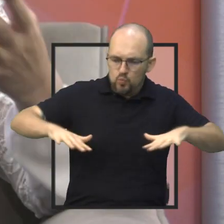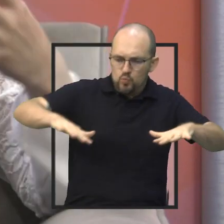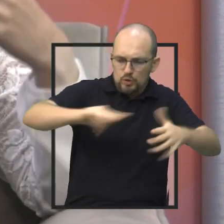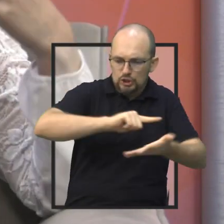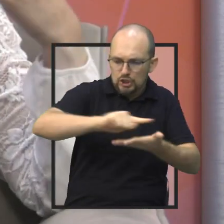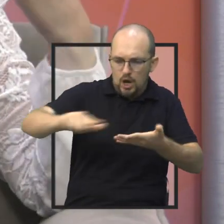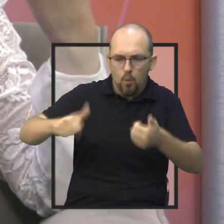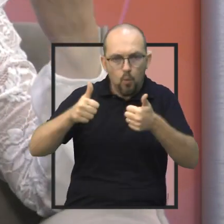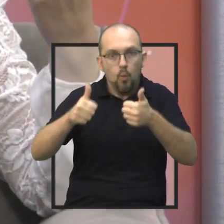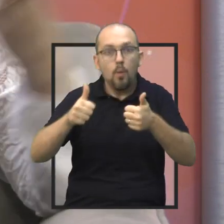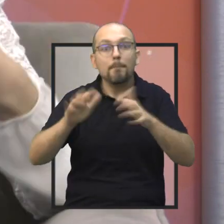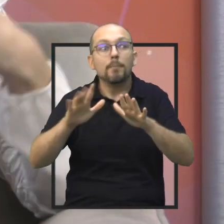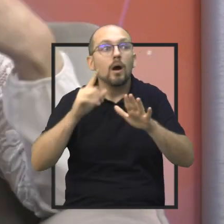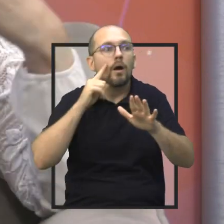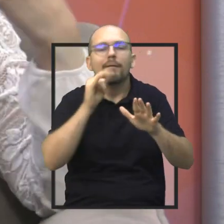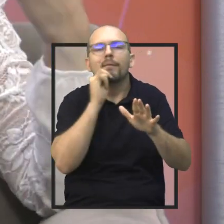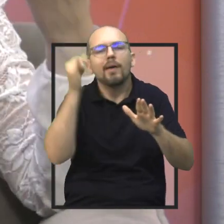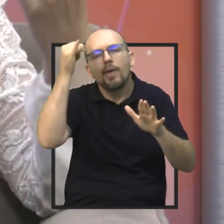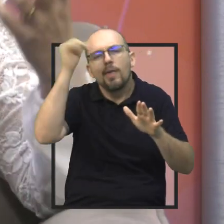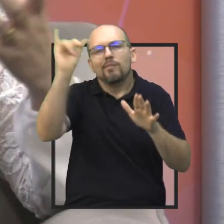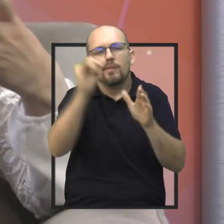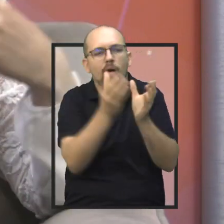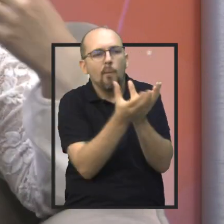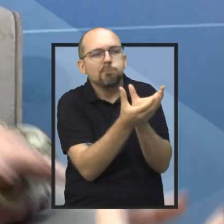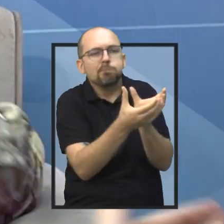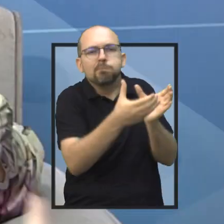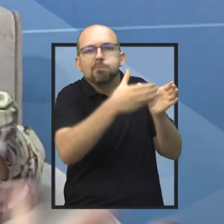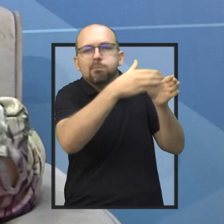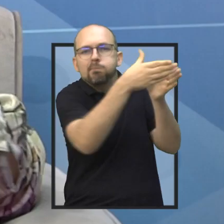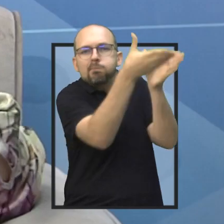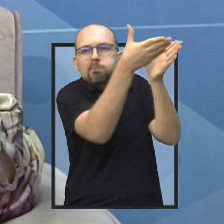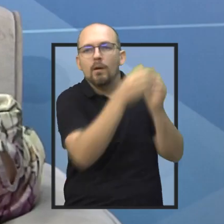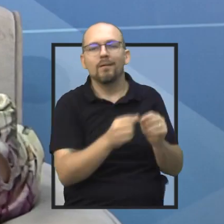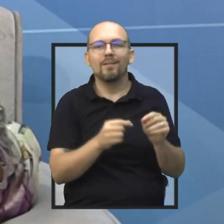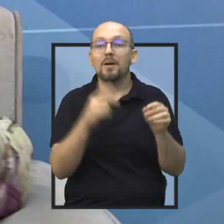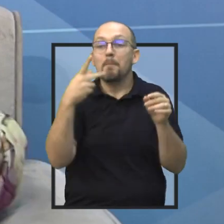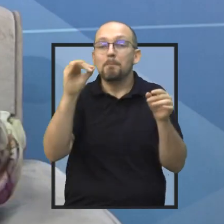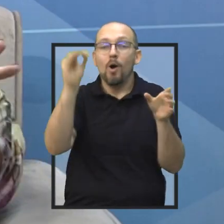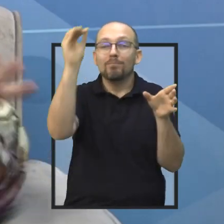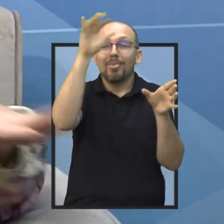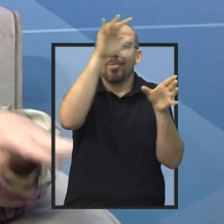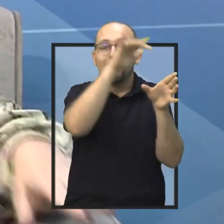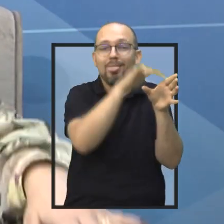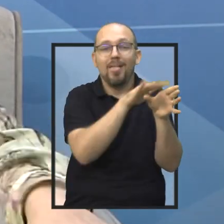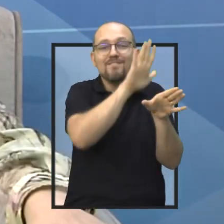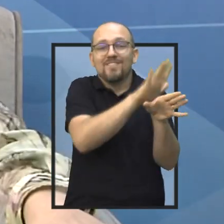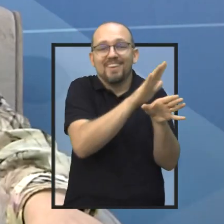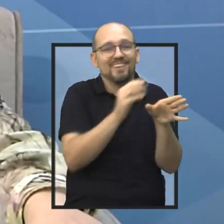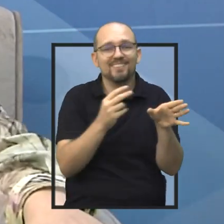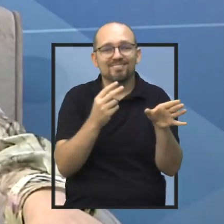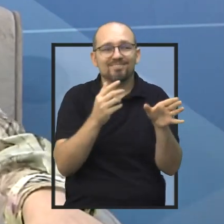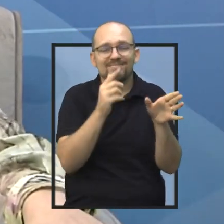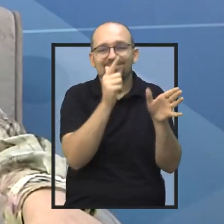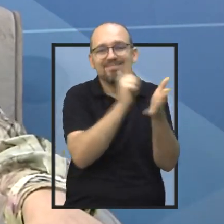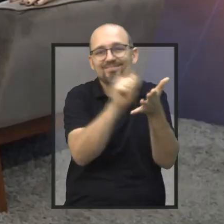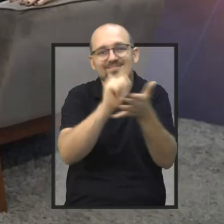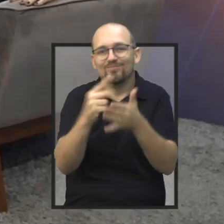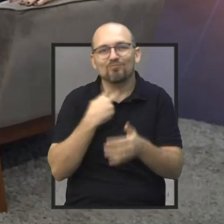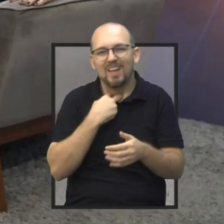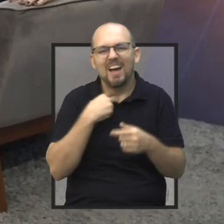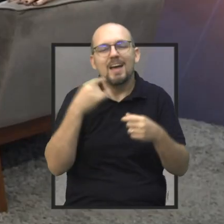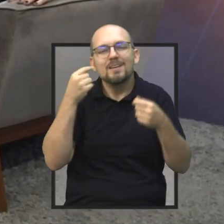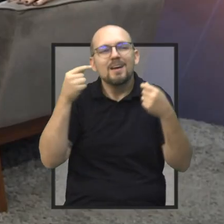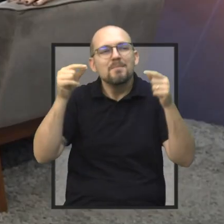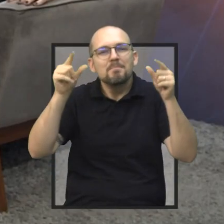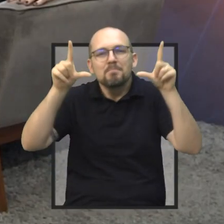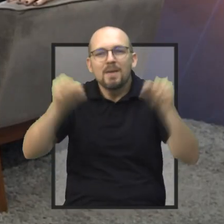relação à decoração, menos objetos, né? Menos local onde possa parar a poeira. Exato, menos local onde possa